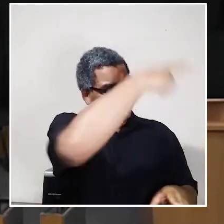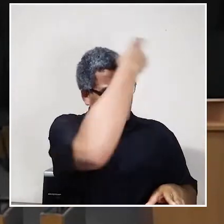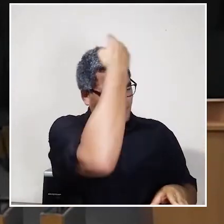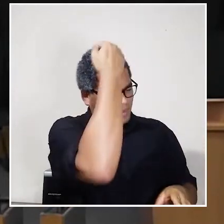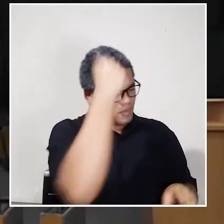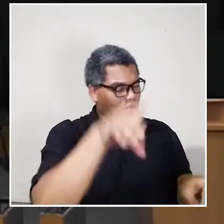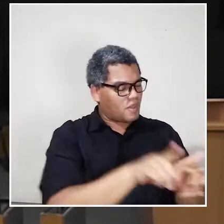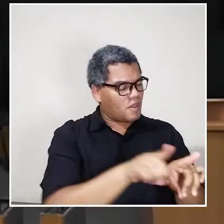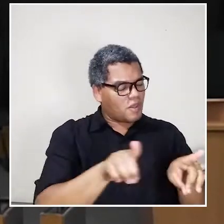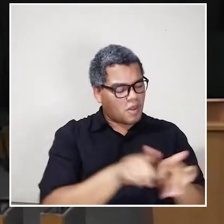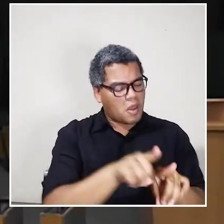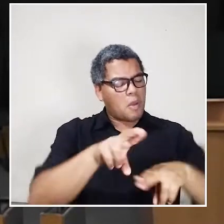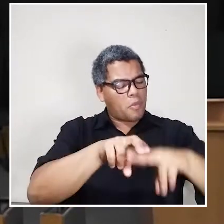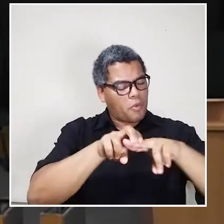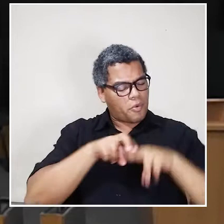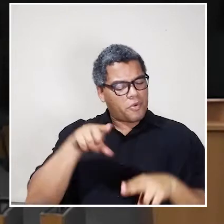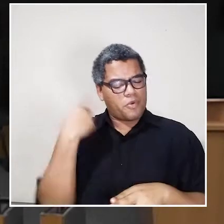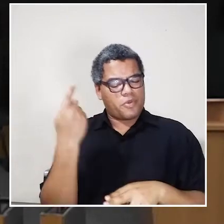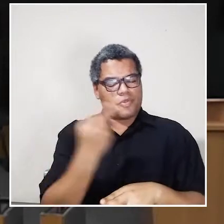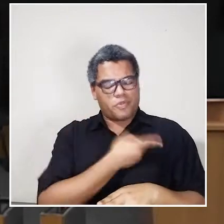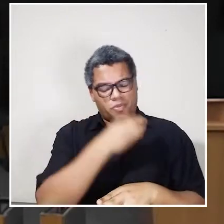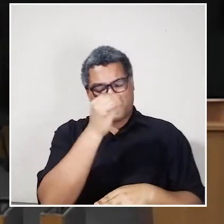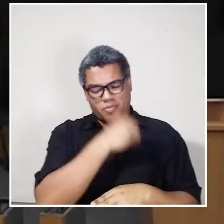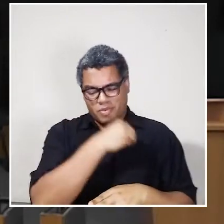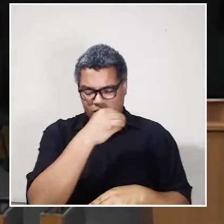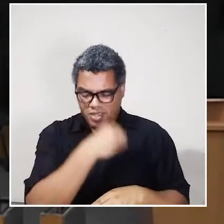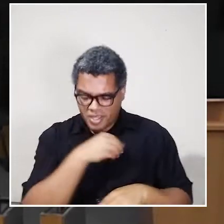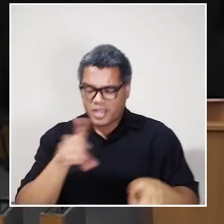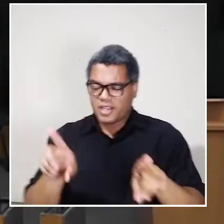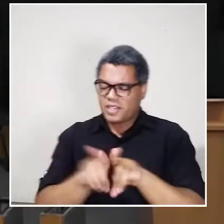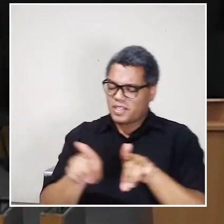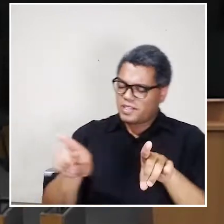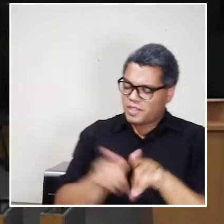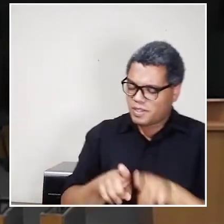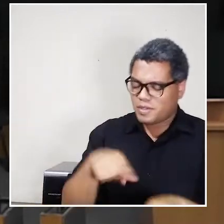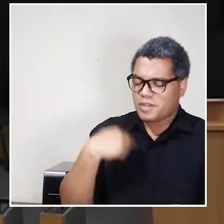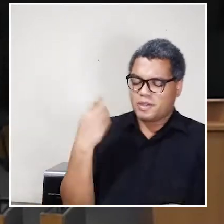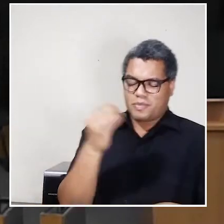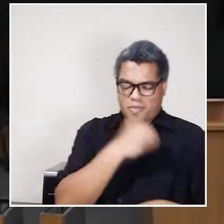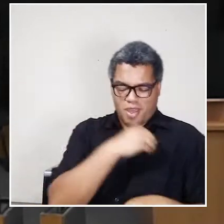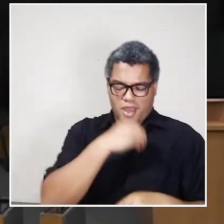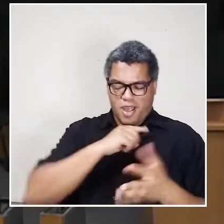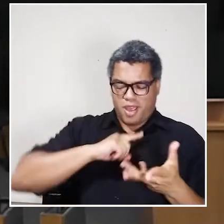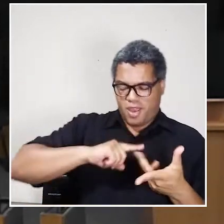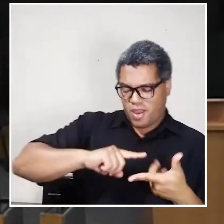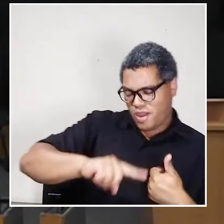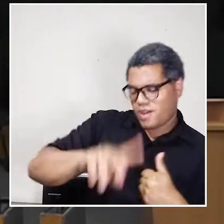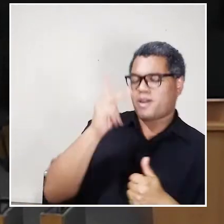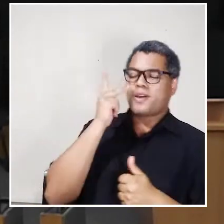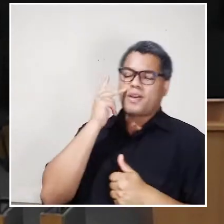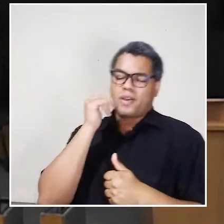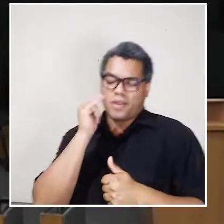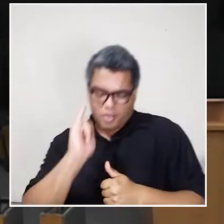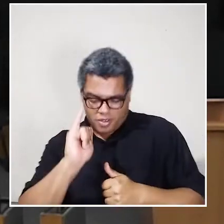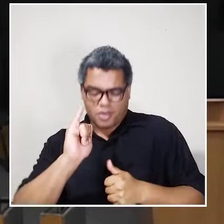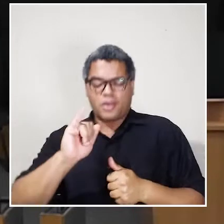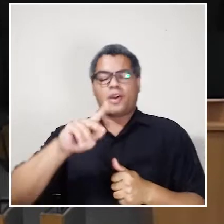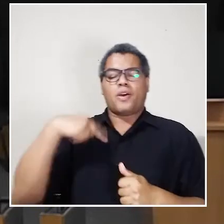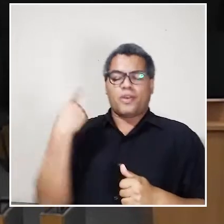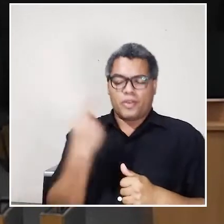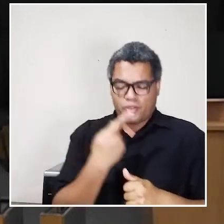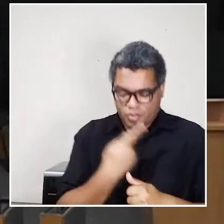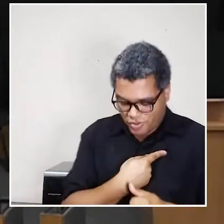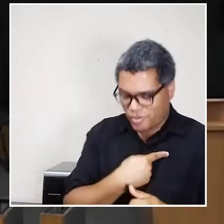monte, porquanto por causa dos nossos pecados e por causa das nossas iniquidades de nossos pais, se